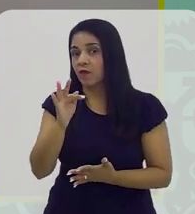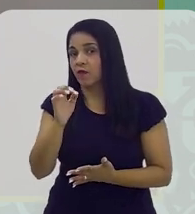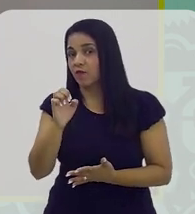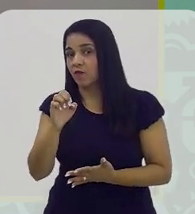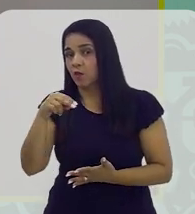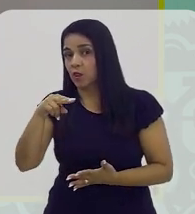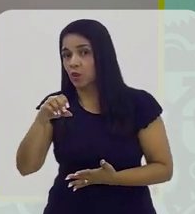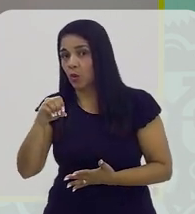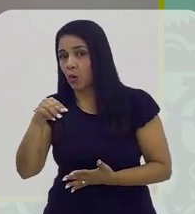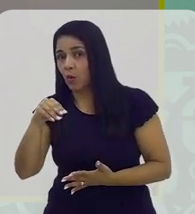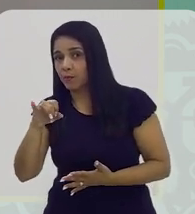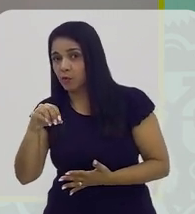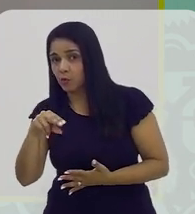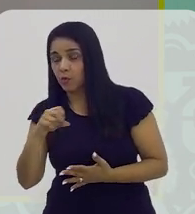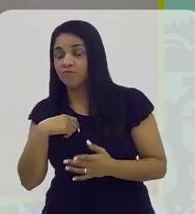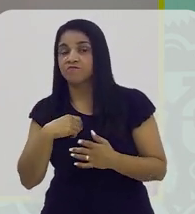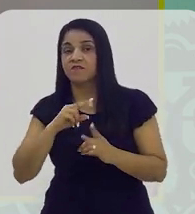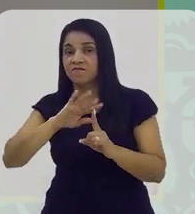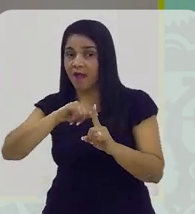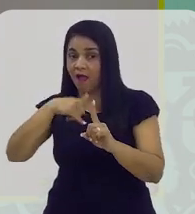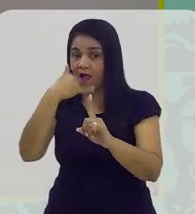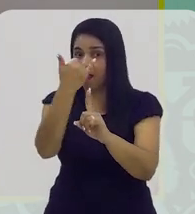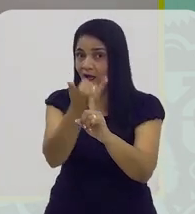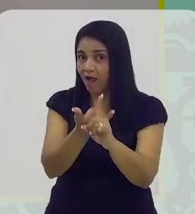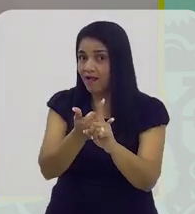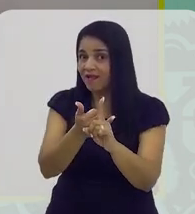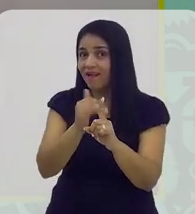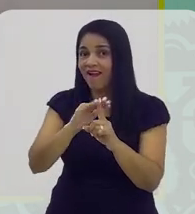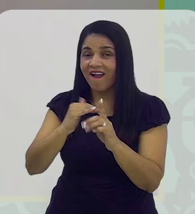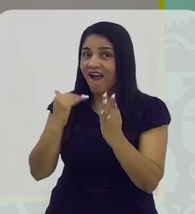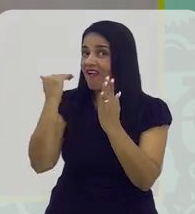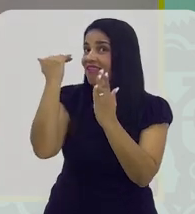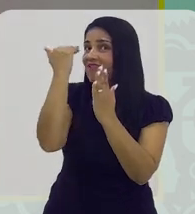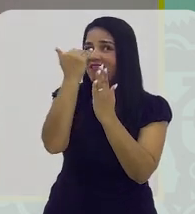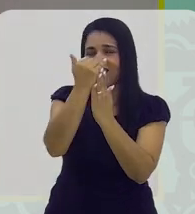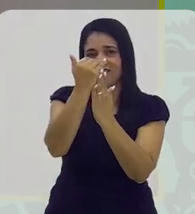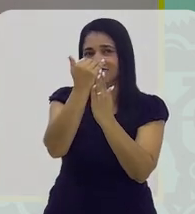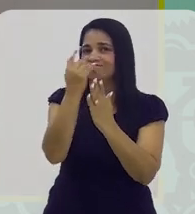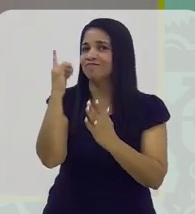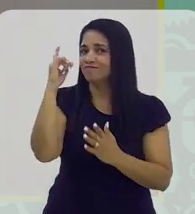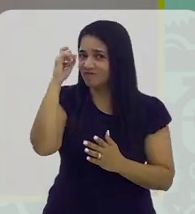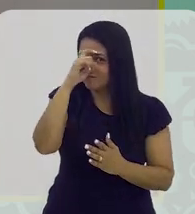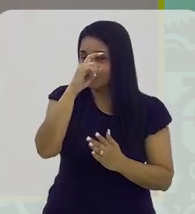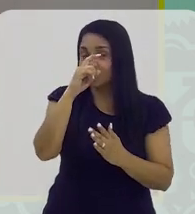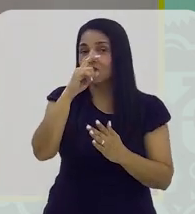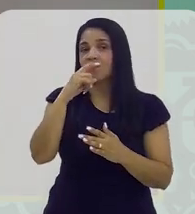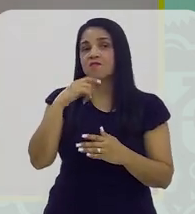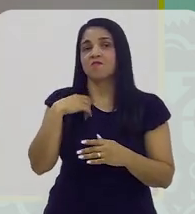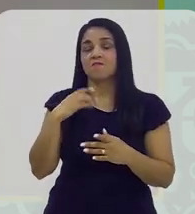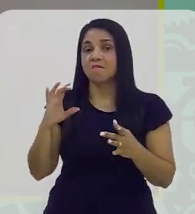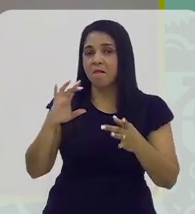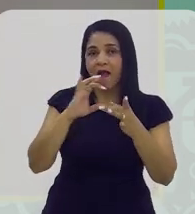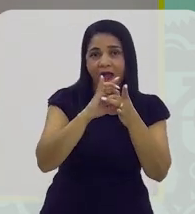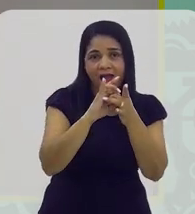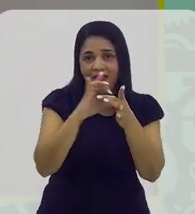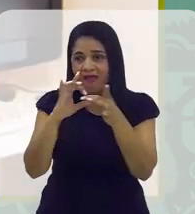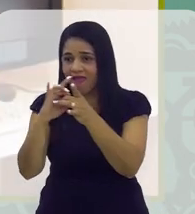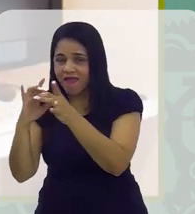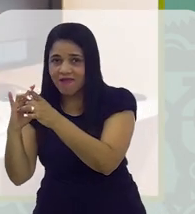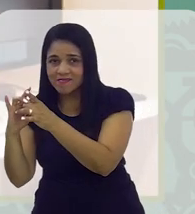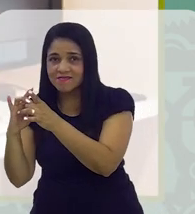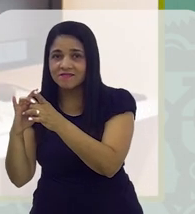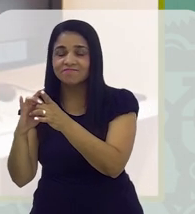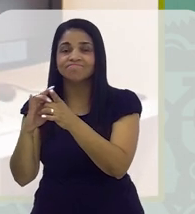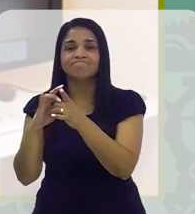disse a Karen, é um fenômeno que vai além do bullying, do cyberbullying. É uma coisa muito mais complexa. A gente tem uma rede do